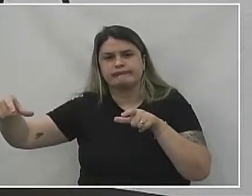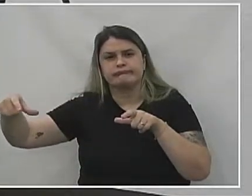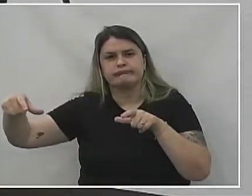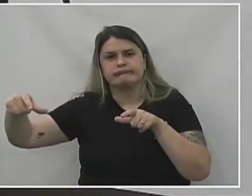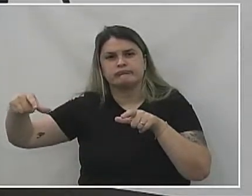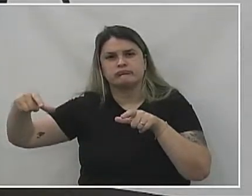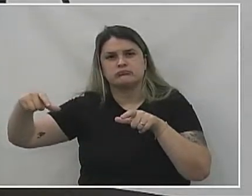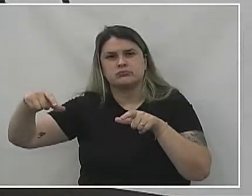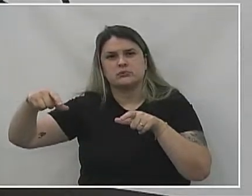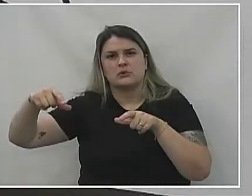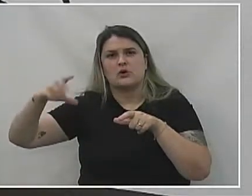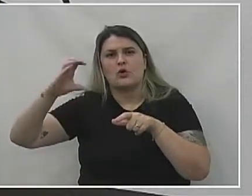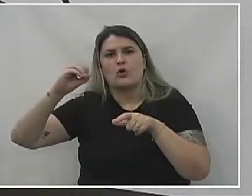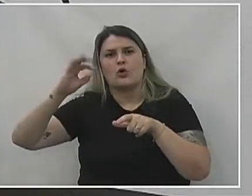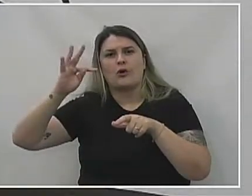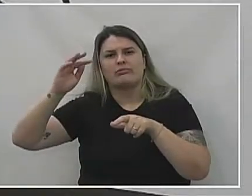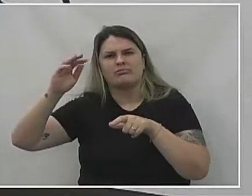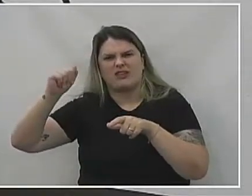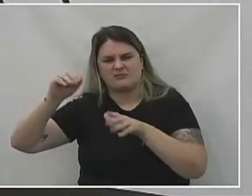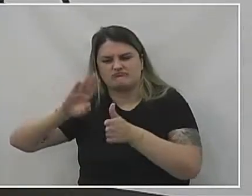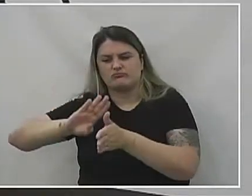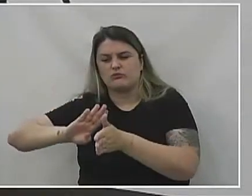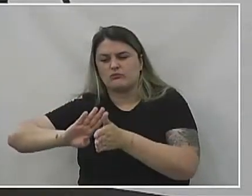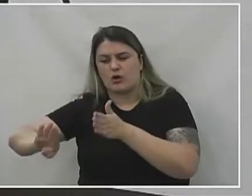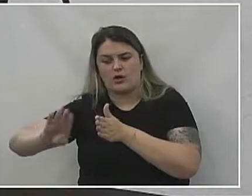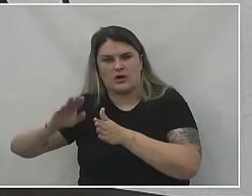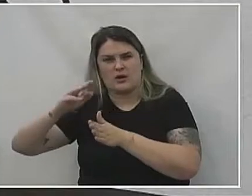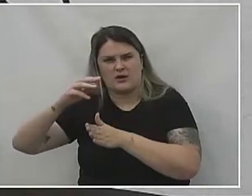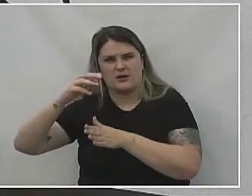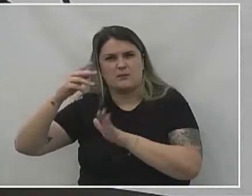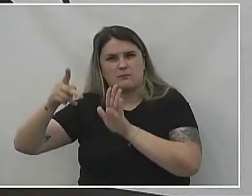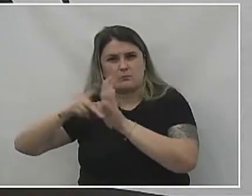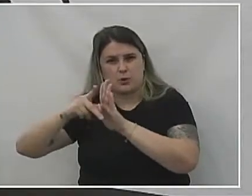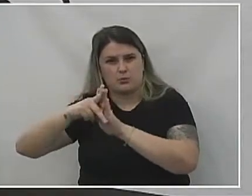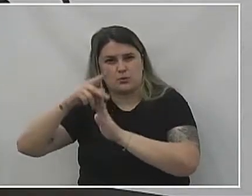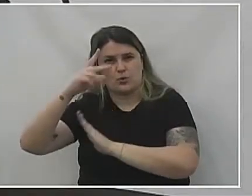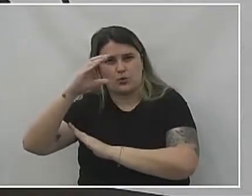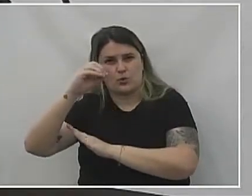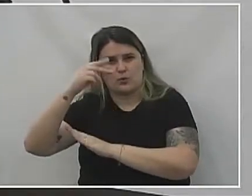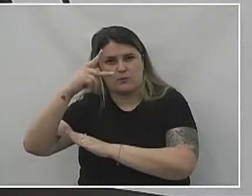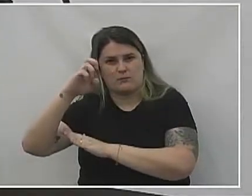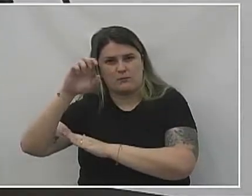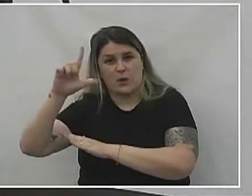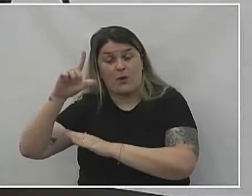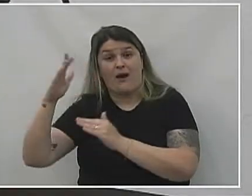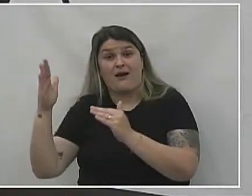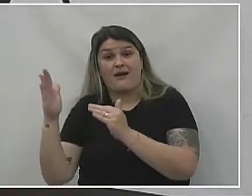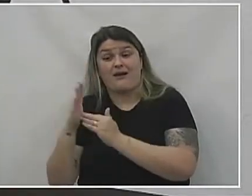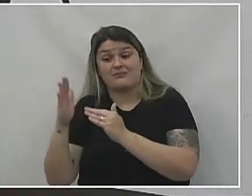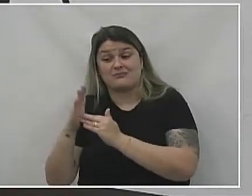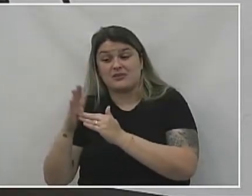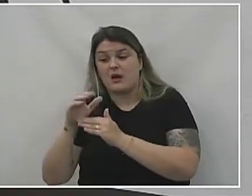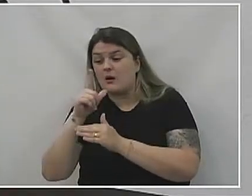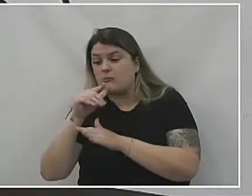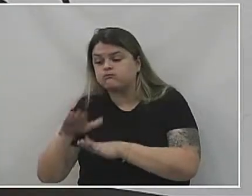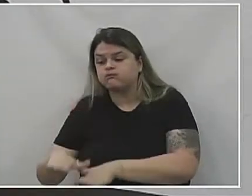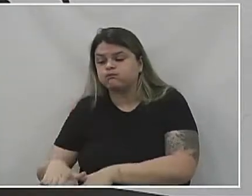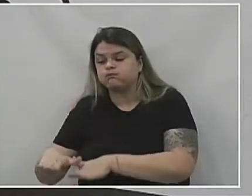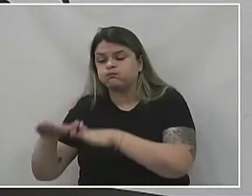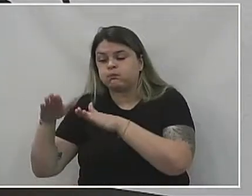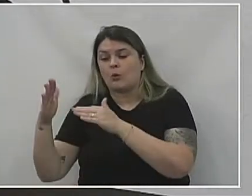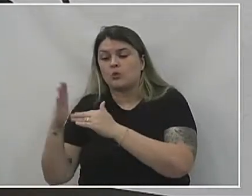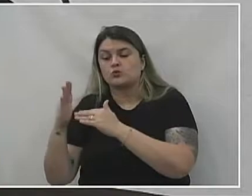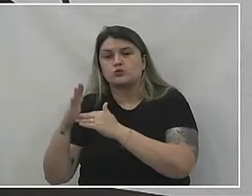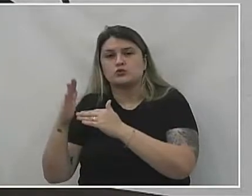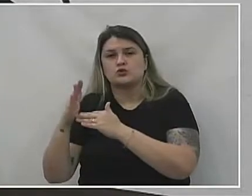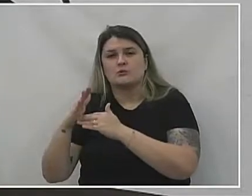Dakota onde foi desapropriada pela Copel a cota 744 50 a enchente do tempo recorrente de 10 anos